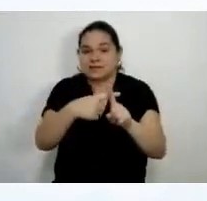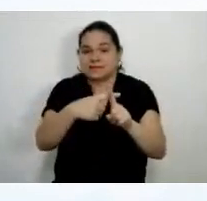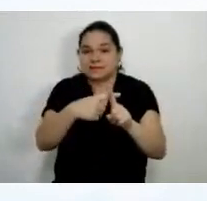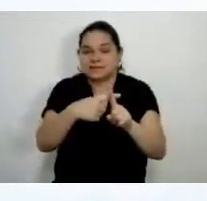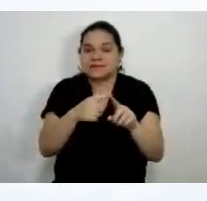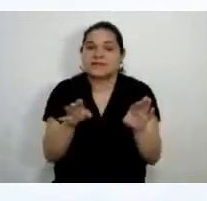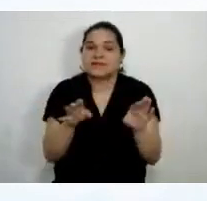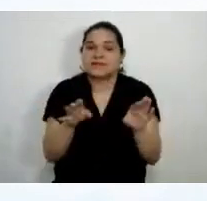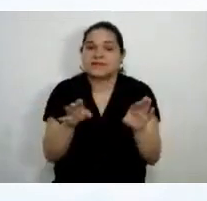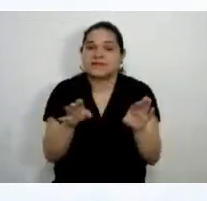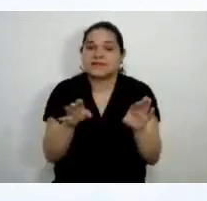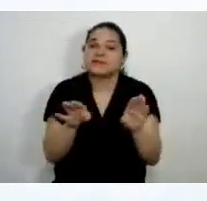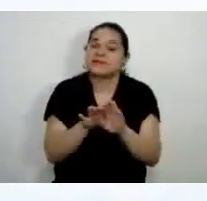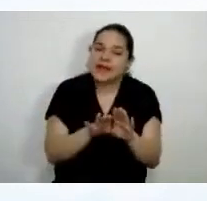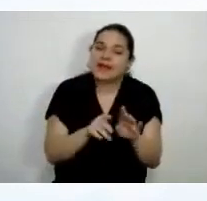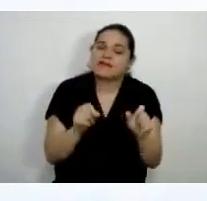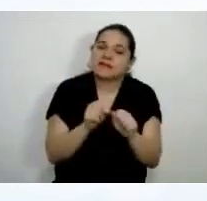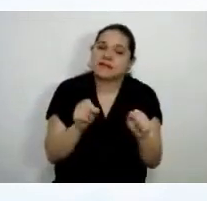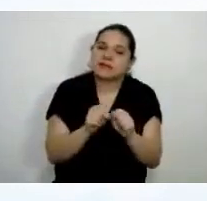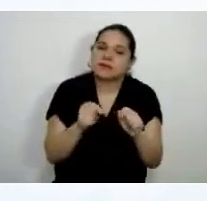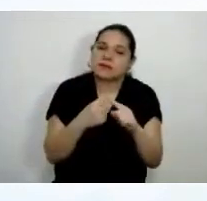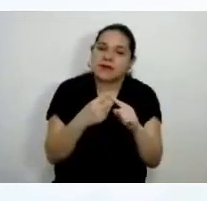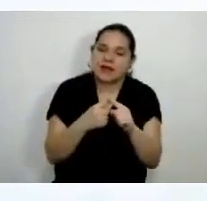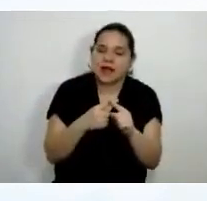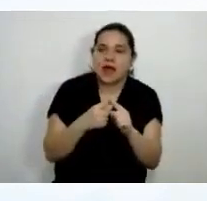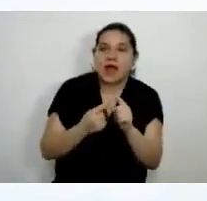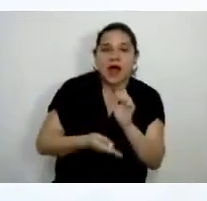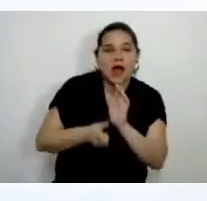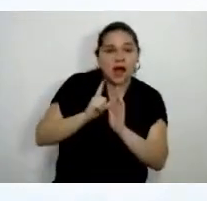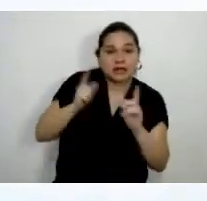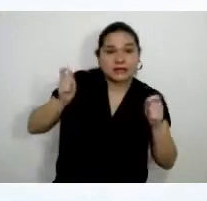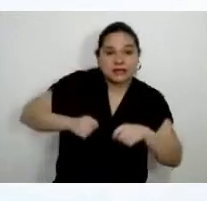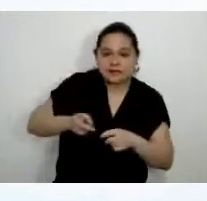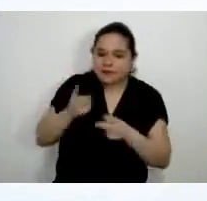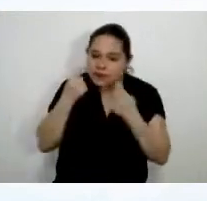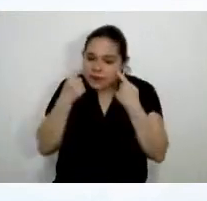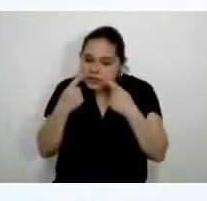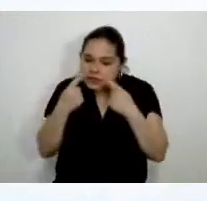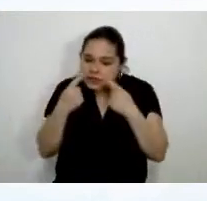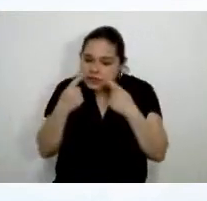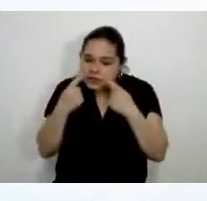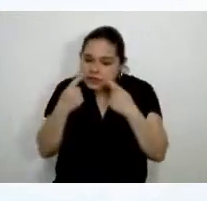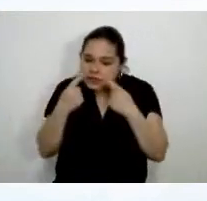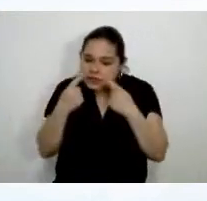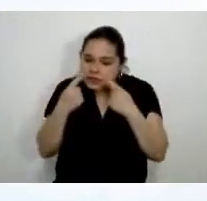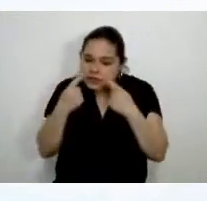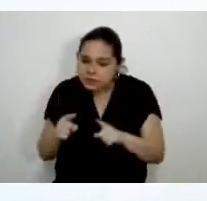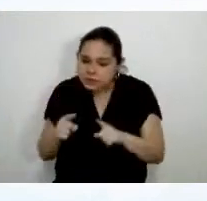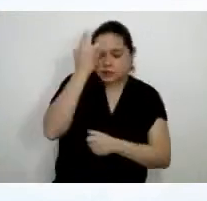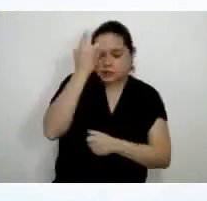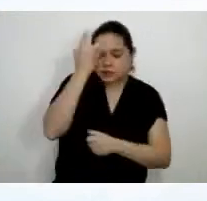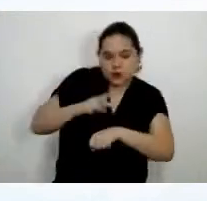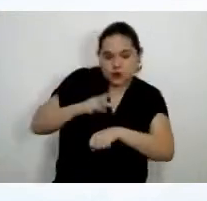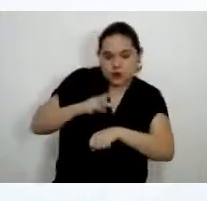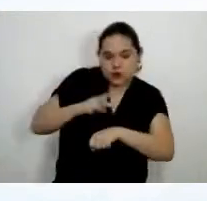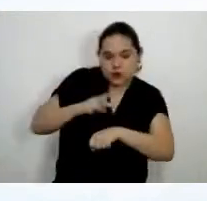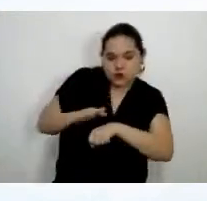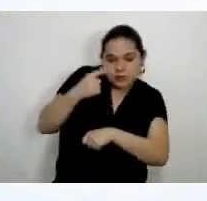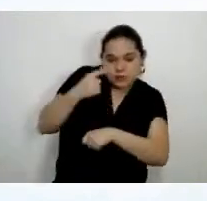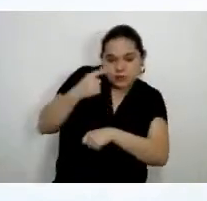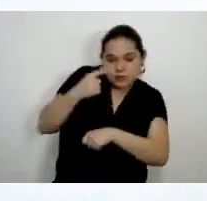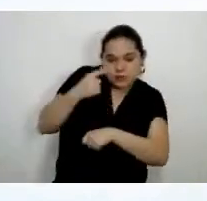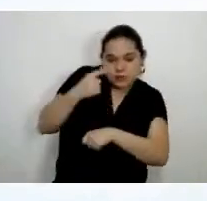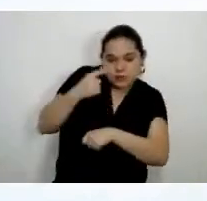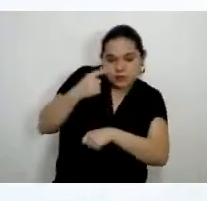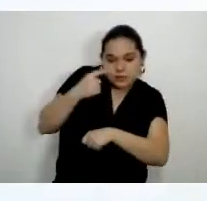conseguiam fazer o histórico de como aquela pessoa adquiriu e que isso se perdeu nesse momento, que está fora de controle. Eles